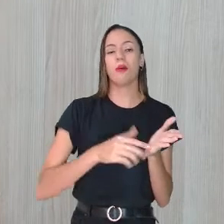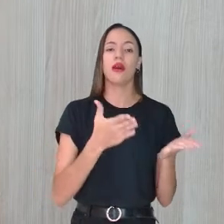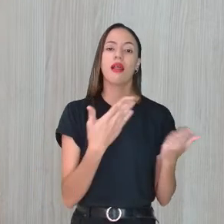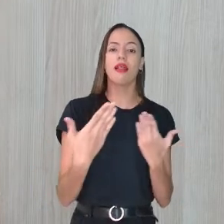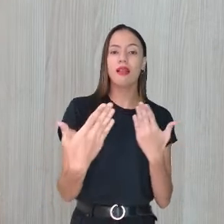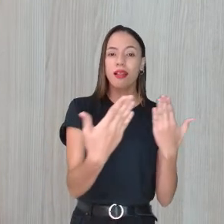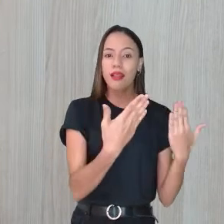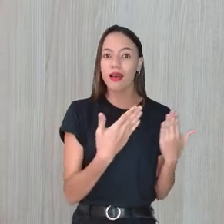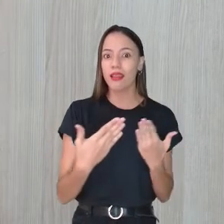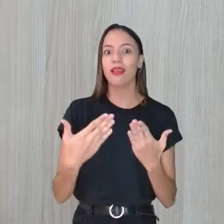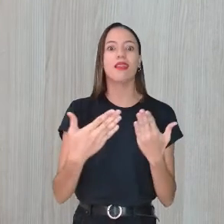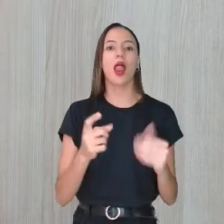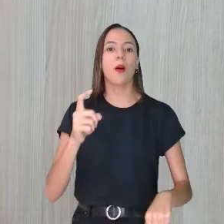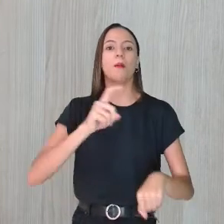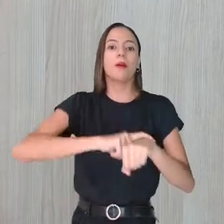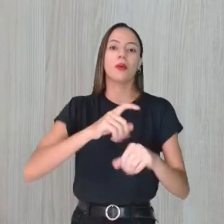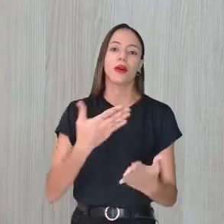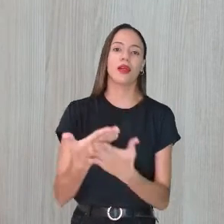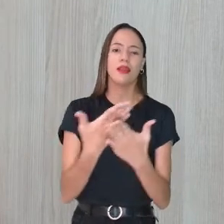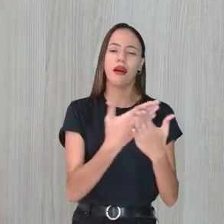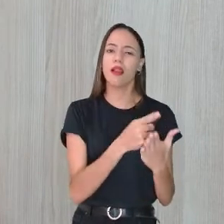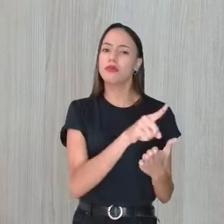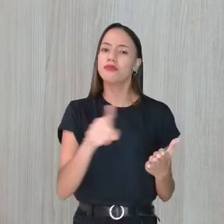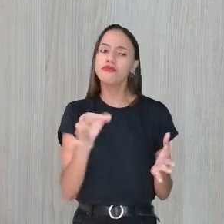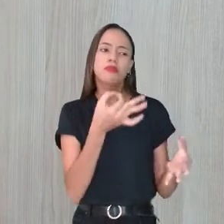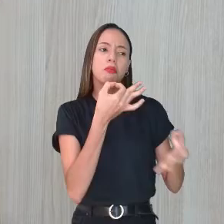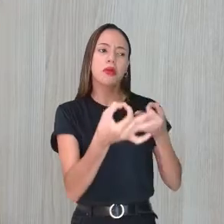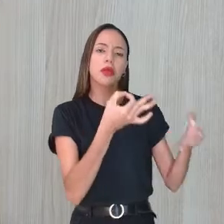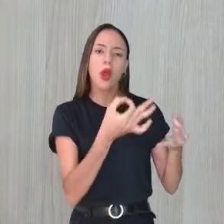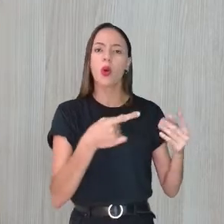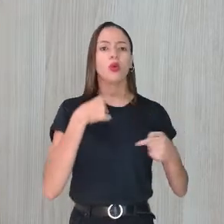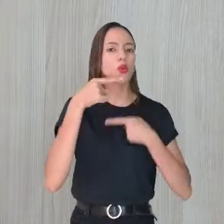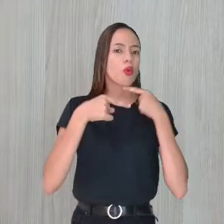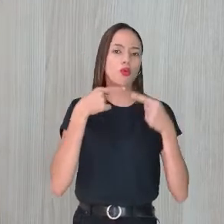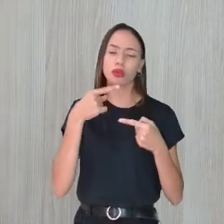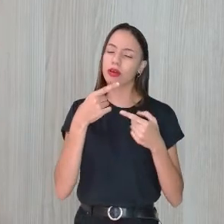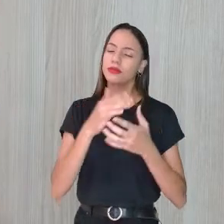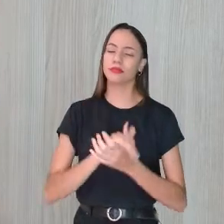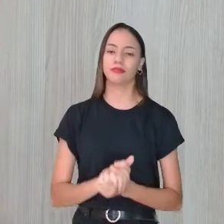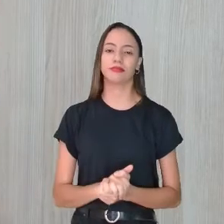gente enquanto a aula acontece, tá certo? Mande a sua opinião, seu comentário, sua dúvida também.